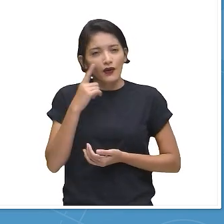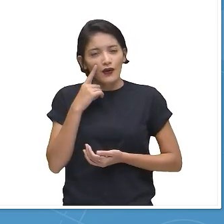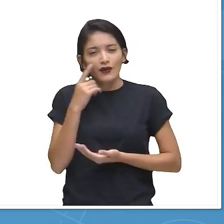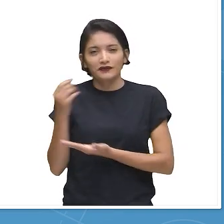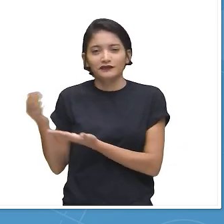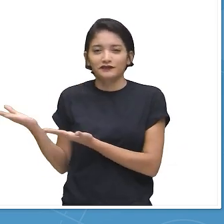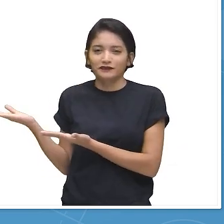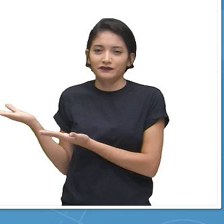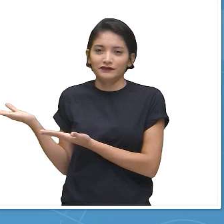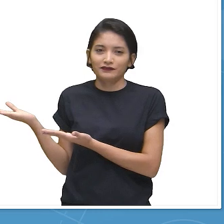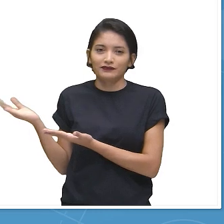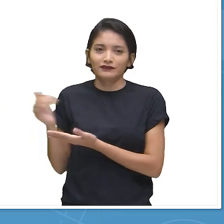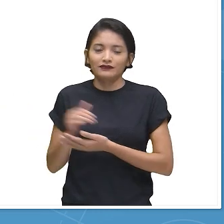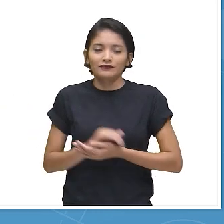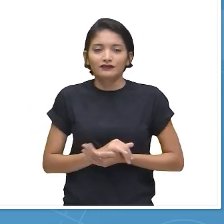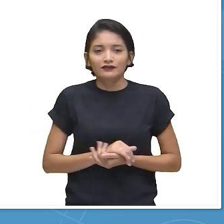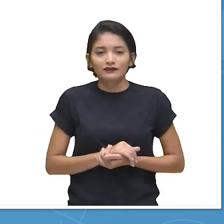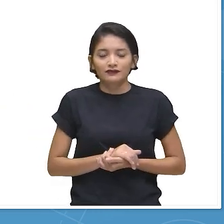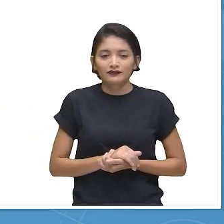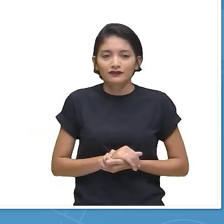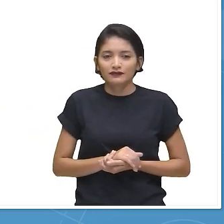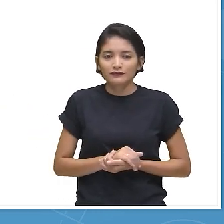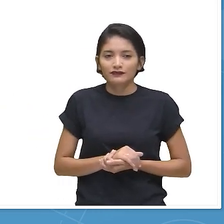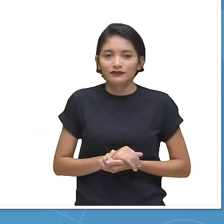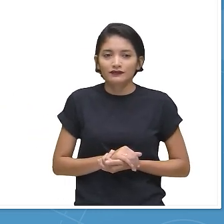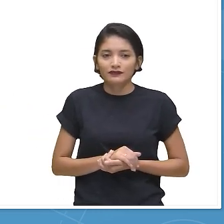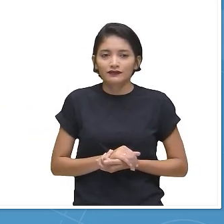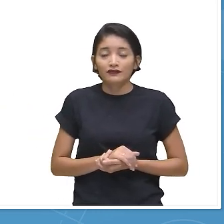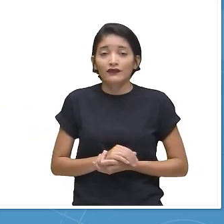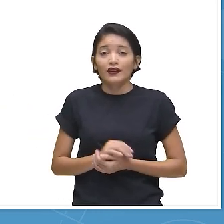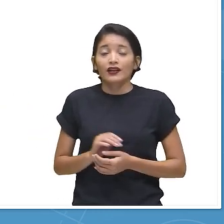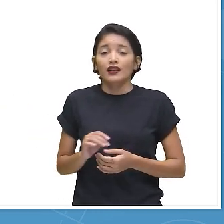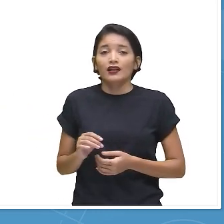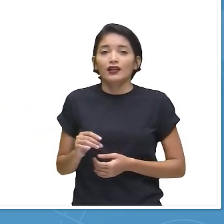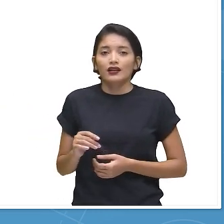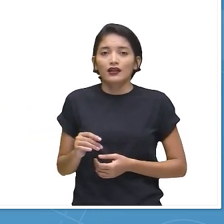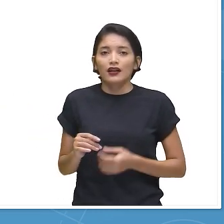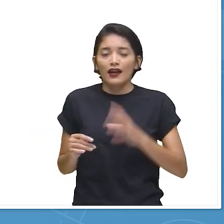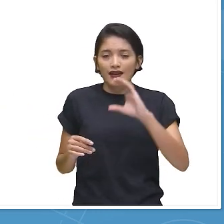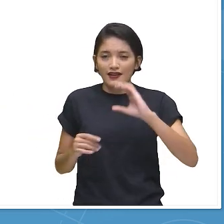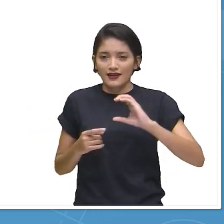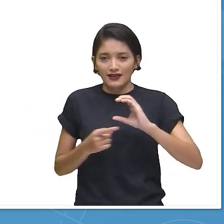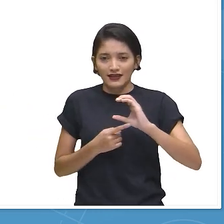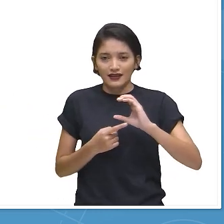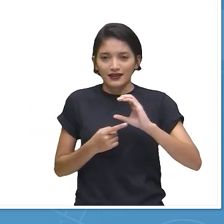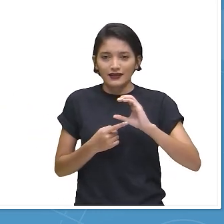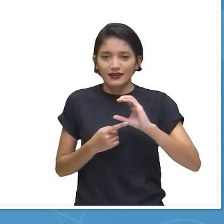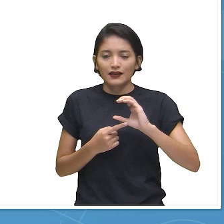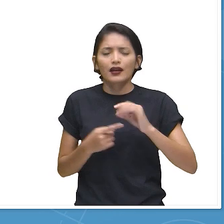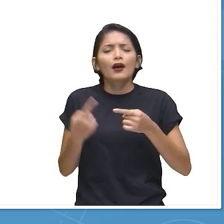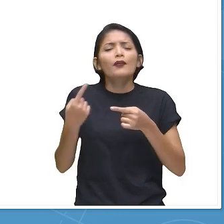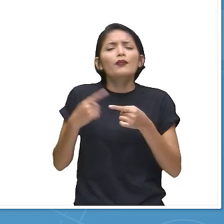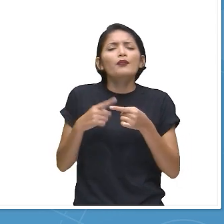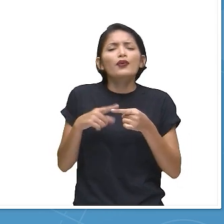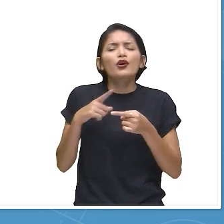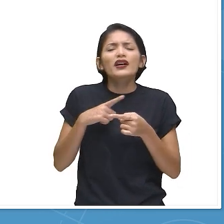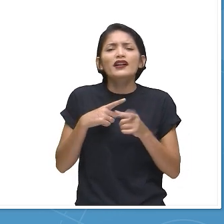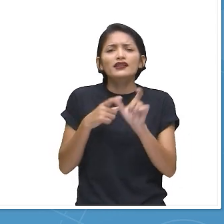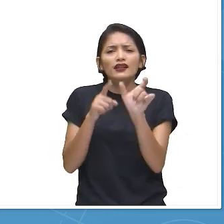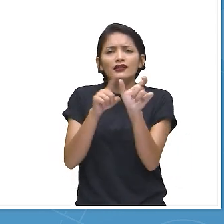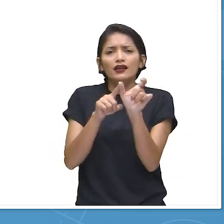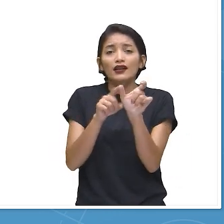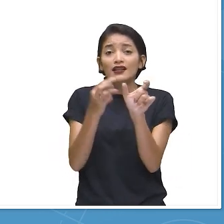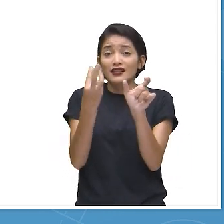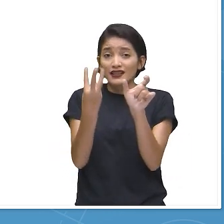aqui o gabarito, então, para você. Assinatura, sílaba e carroça. Por que que esta aqui tem apenas 3